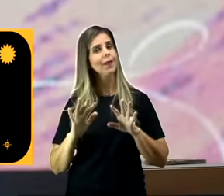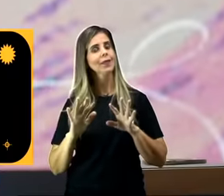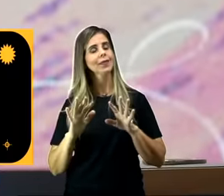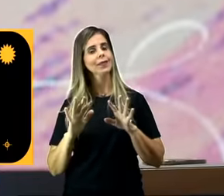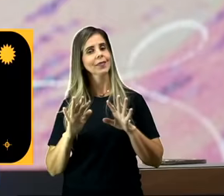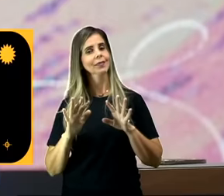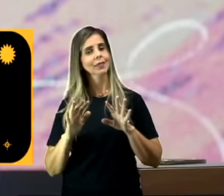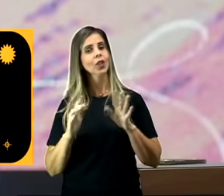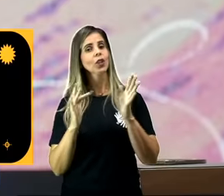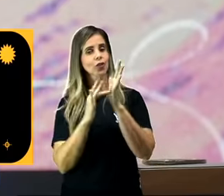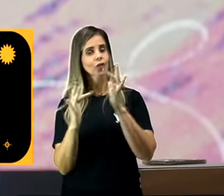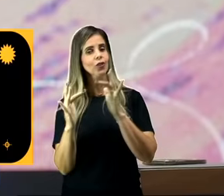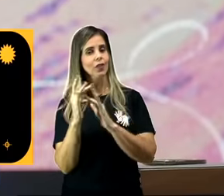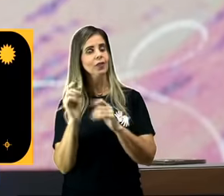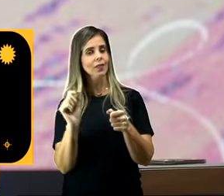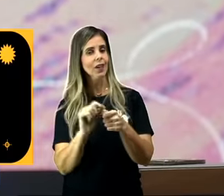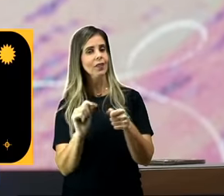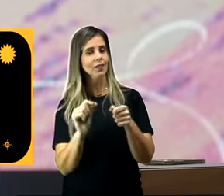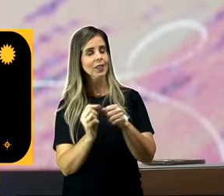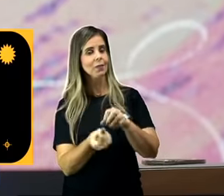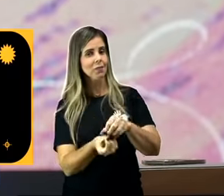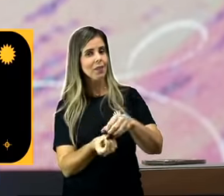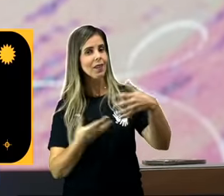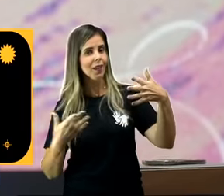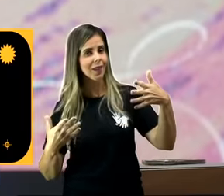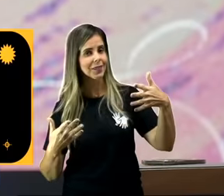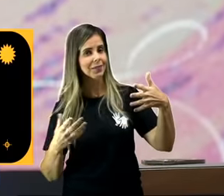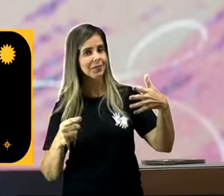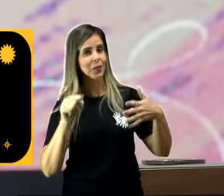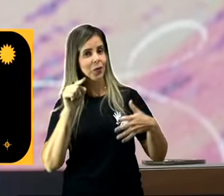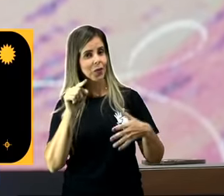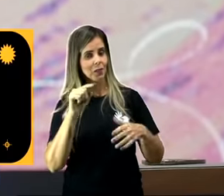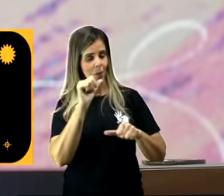eu vou redimir uma terra e vou levantar um evangelista.